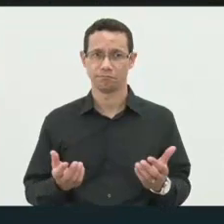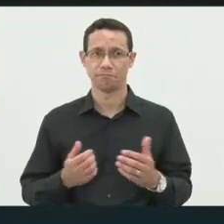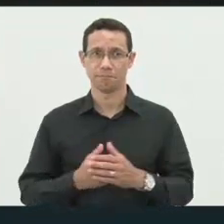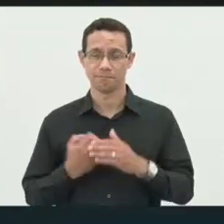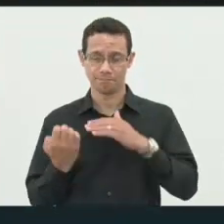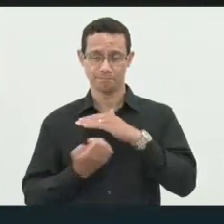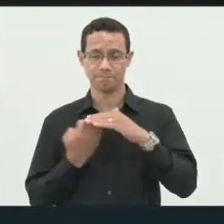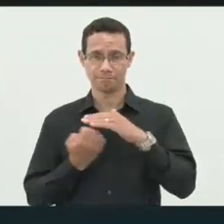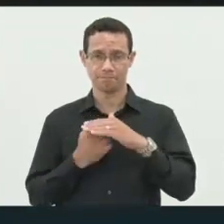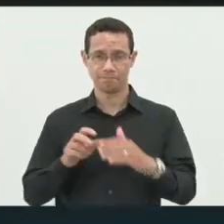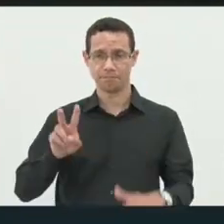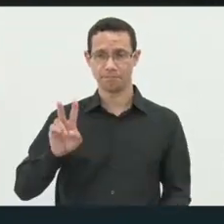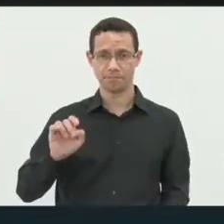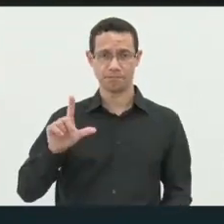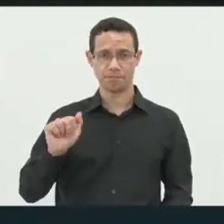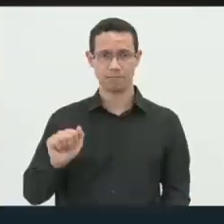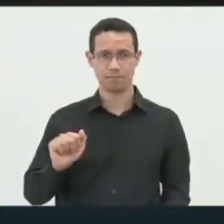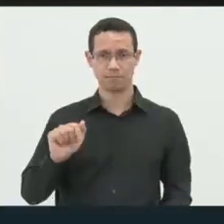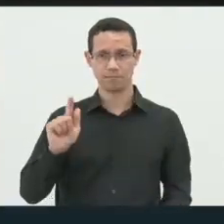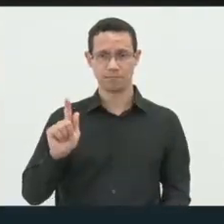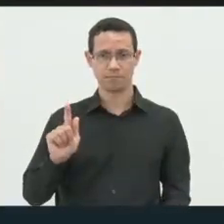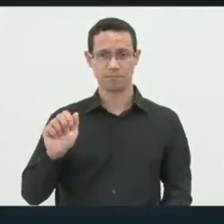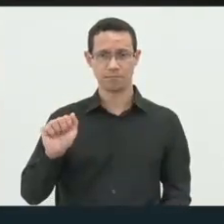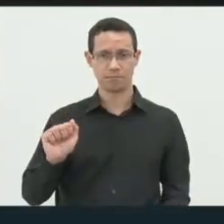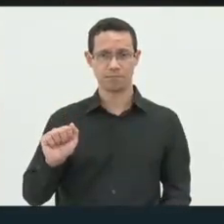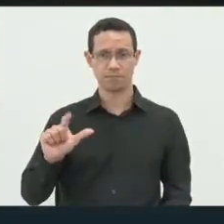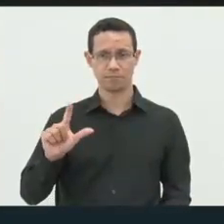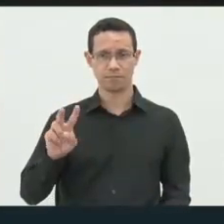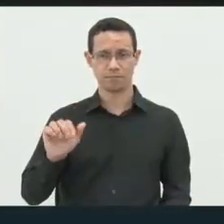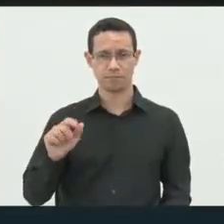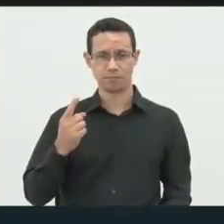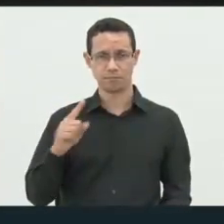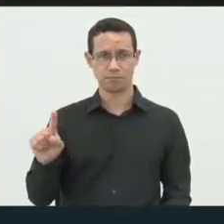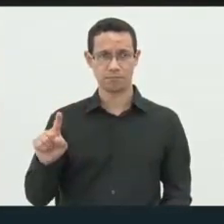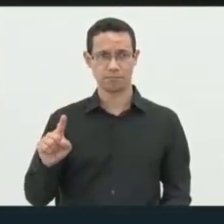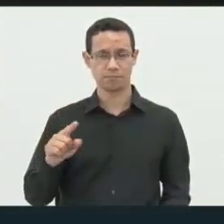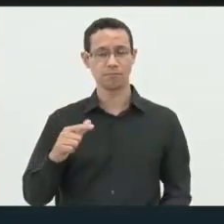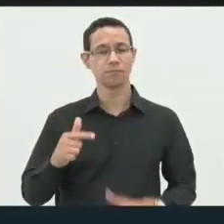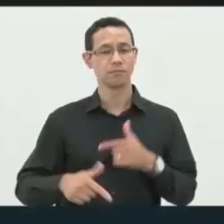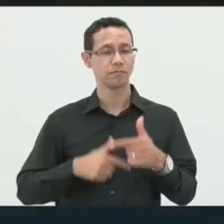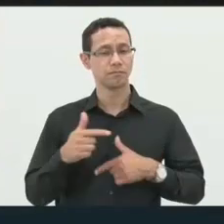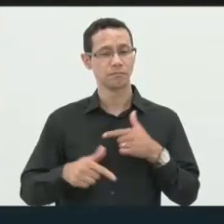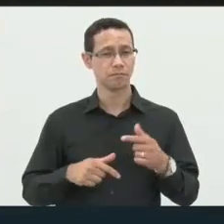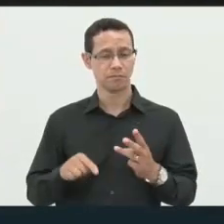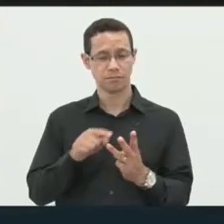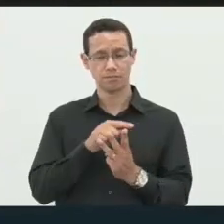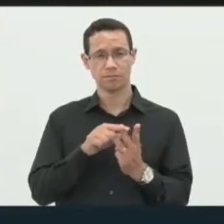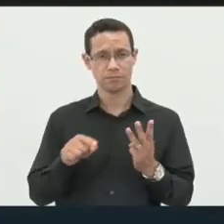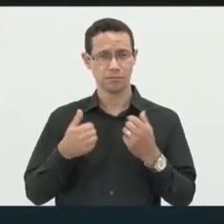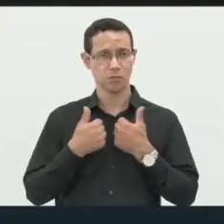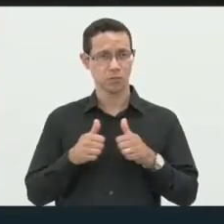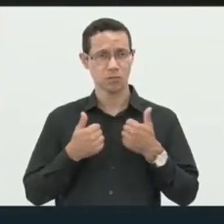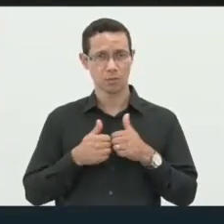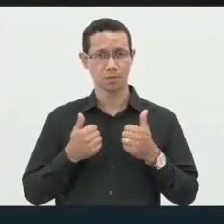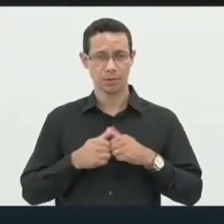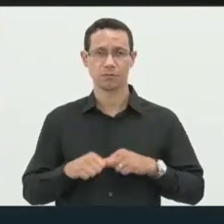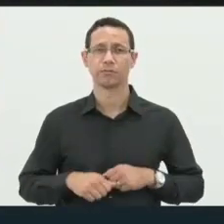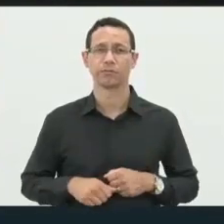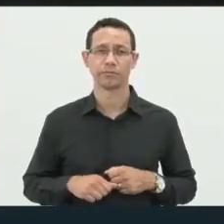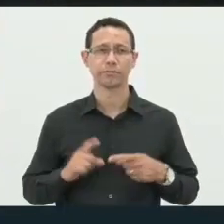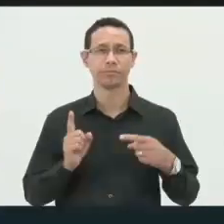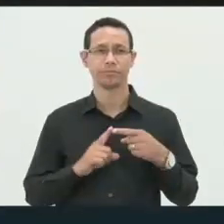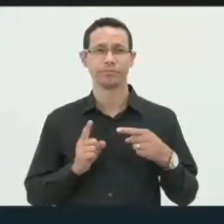Vila Galvão hoje presta serviço no nosso bairro São três linhas uma linha